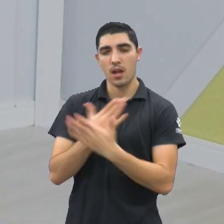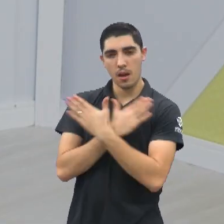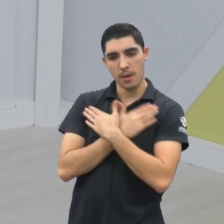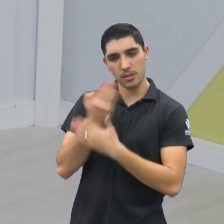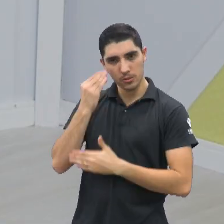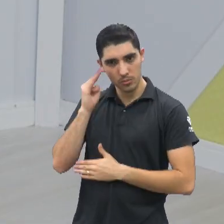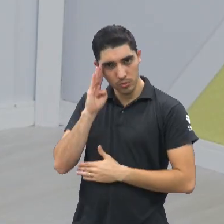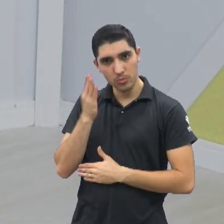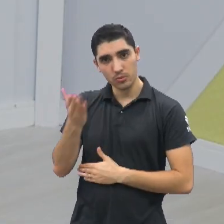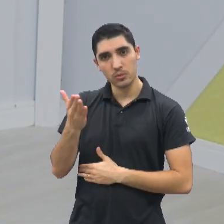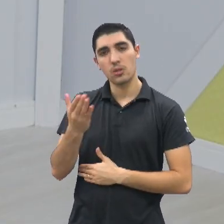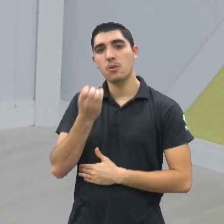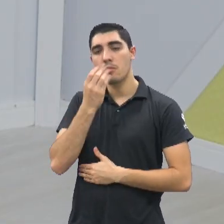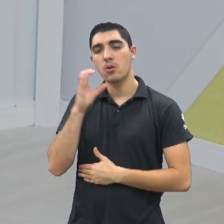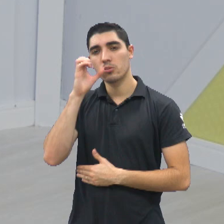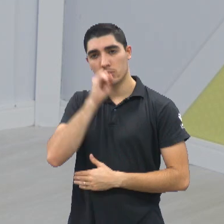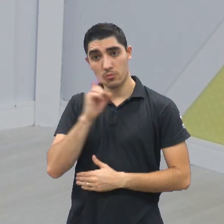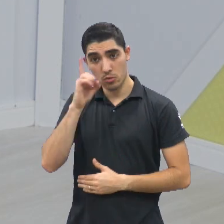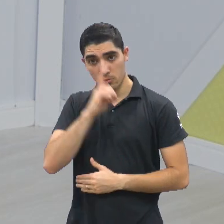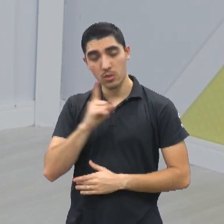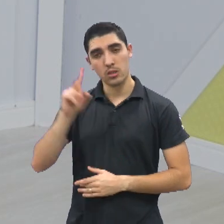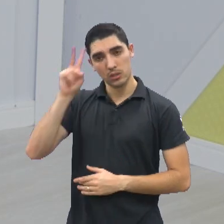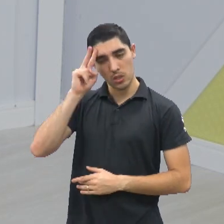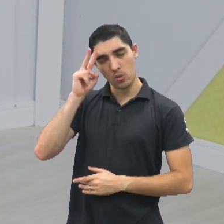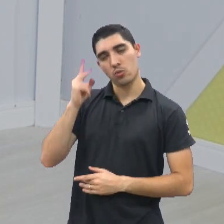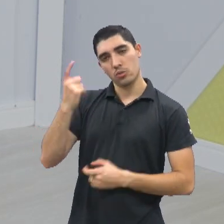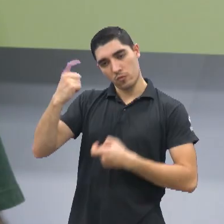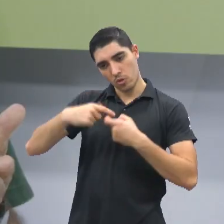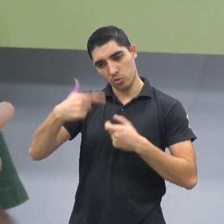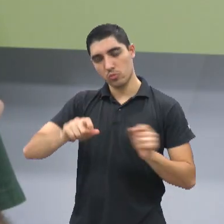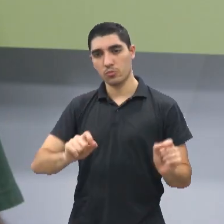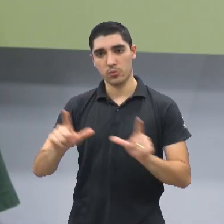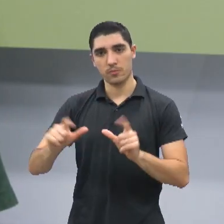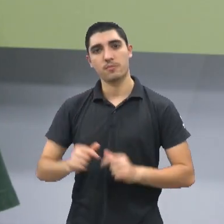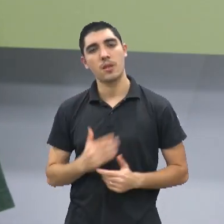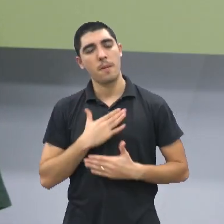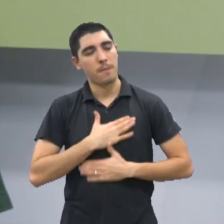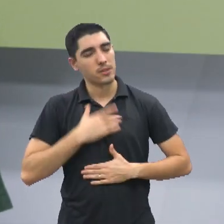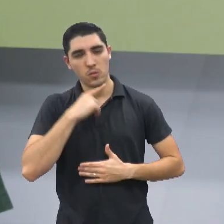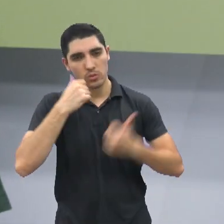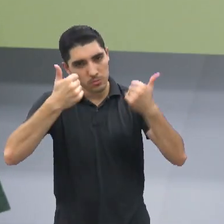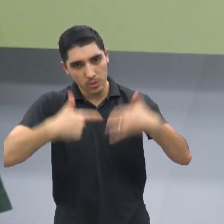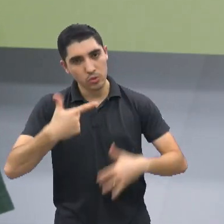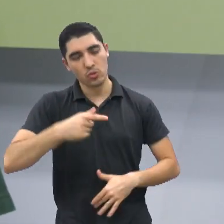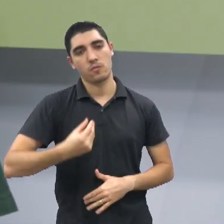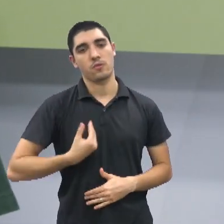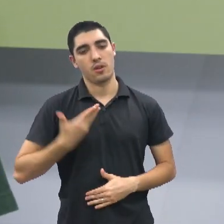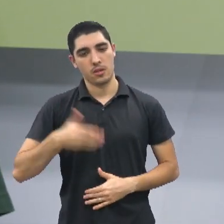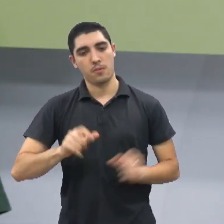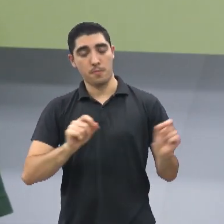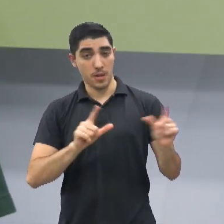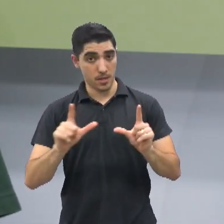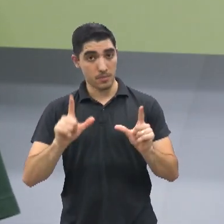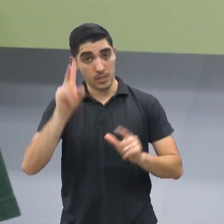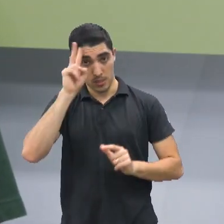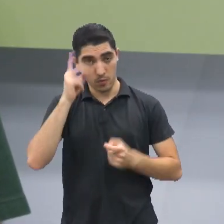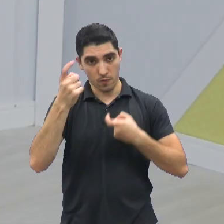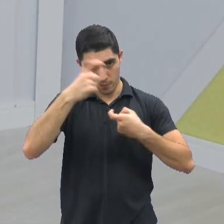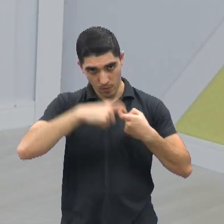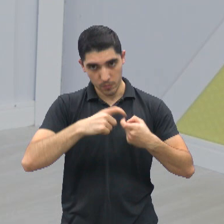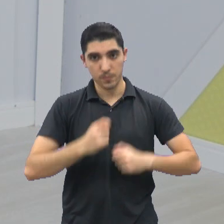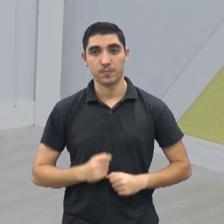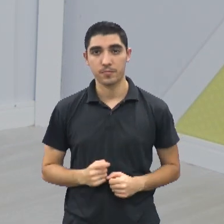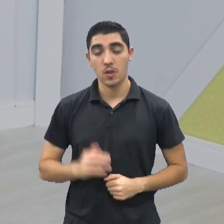você ótimo final de semana segunda-feira estaremos de volta com mais hora do Esporte Foi um prazer e nen rá estar em mais uma hora do esporte segunda-feira estaremos de